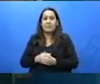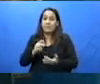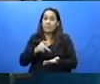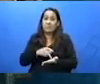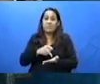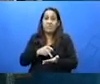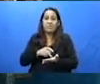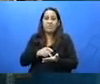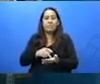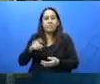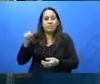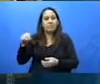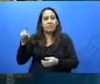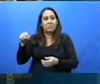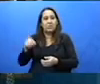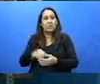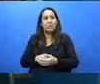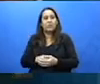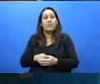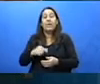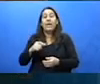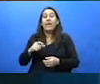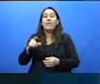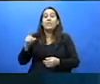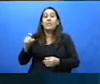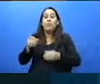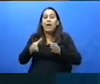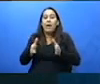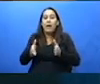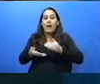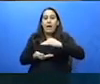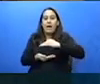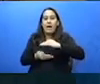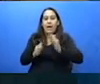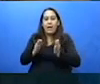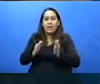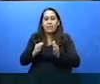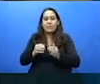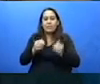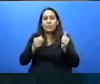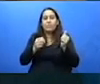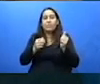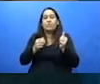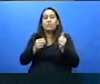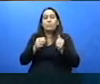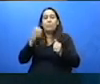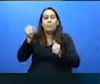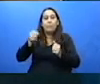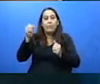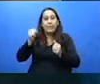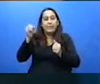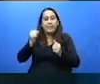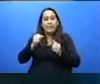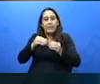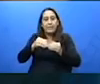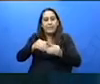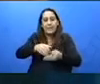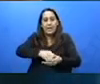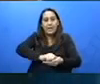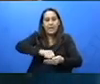realmente são. Era uma caixa de madeira branca que abria um dos lados pelo